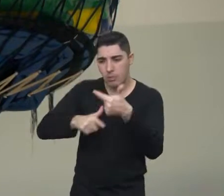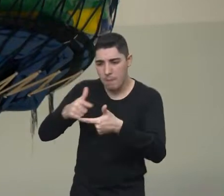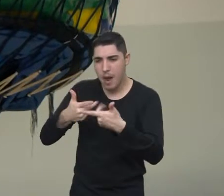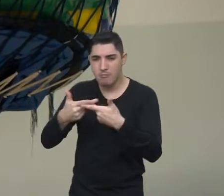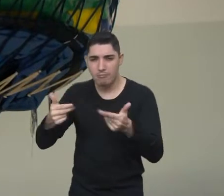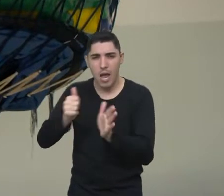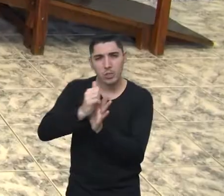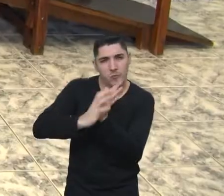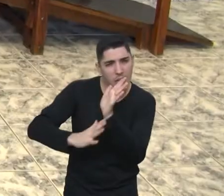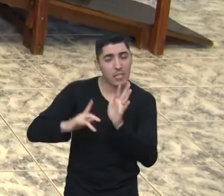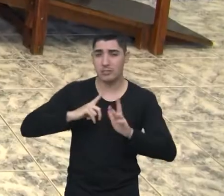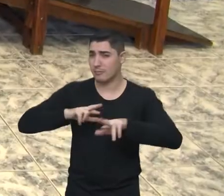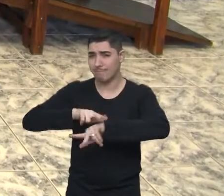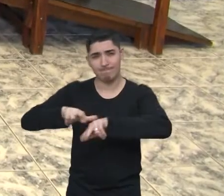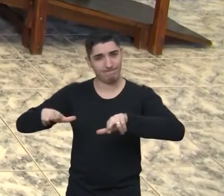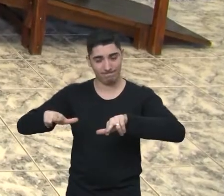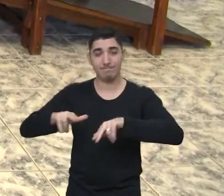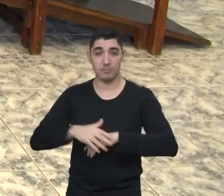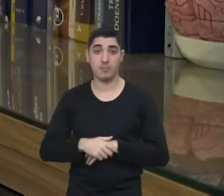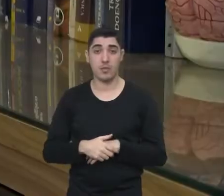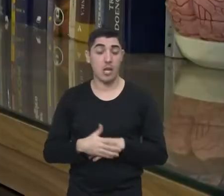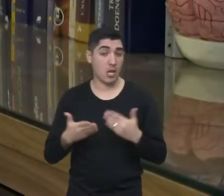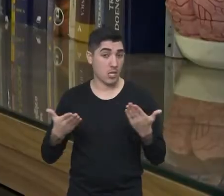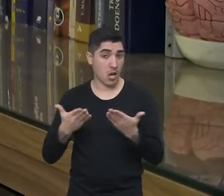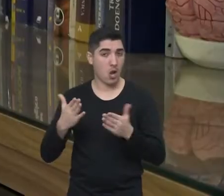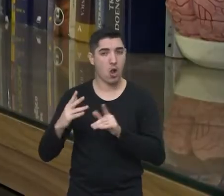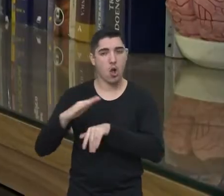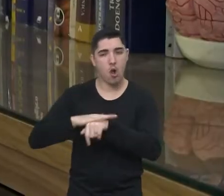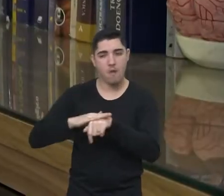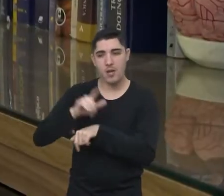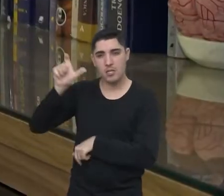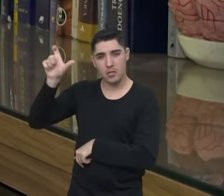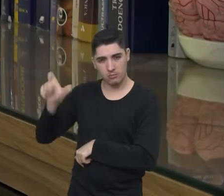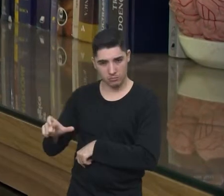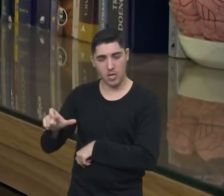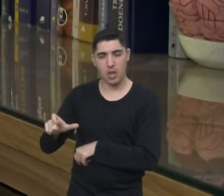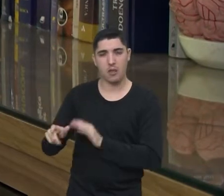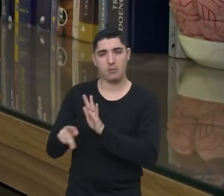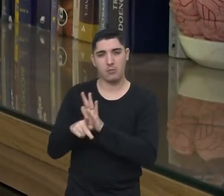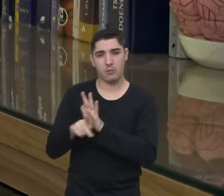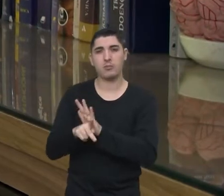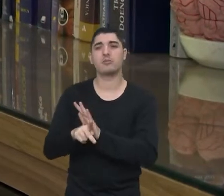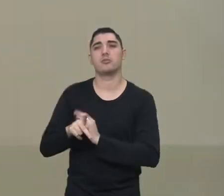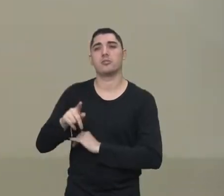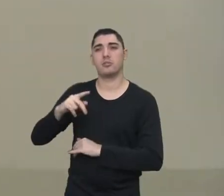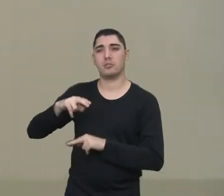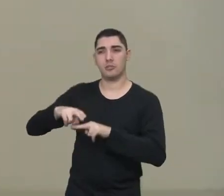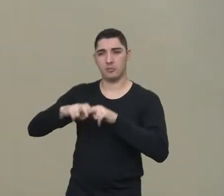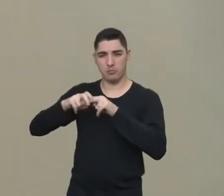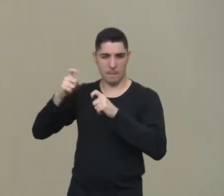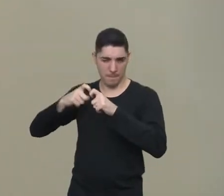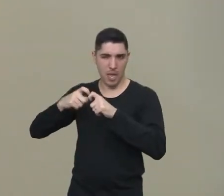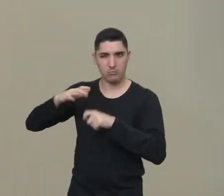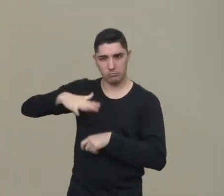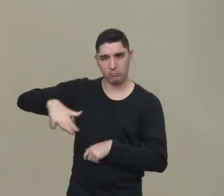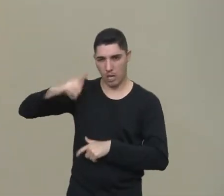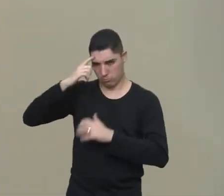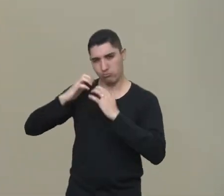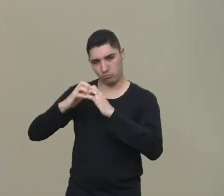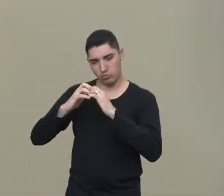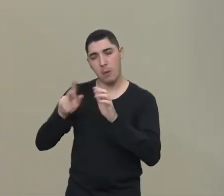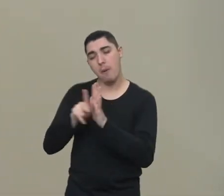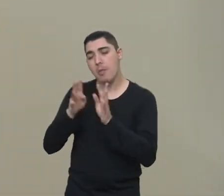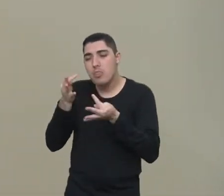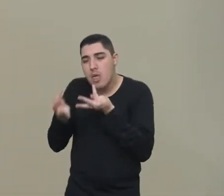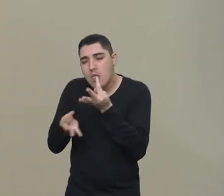ao desenvolvimento e evolução de cada um. E fomos conversar com a neurologista Anabelle Zanqueta, que explicou a importância do